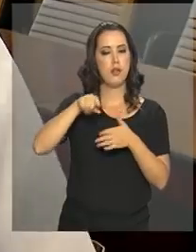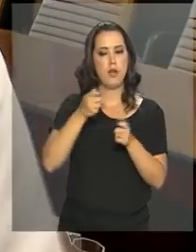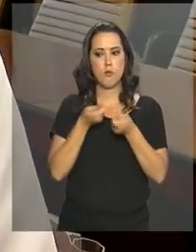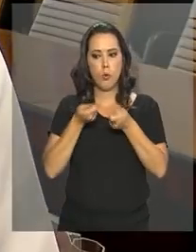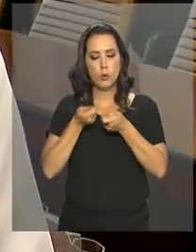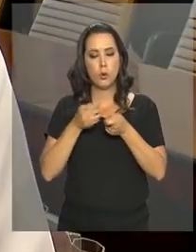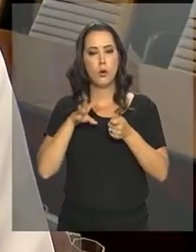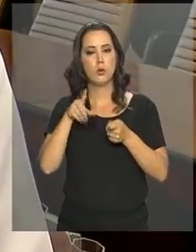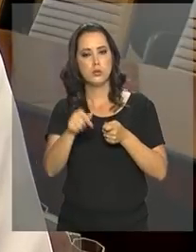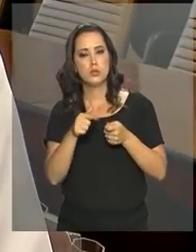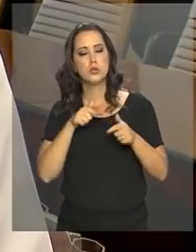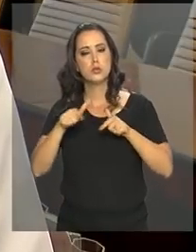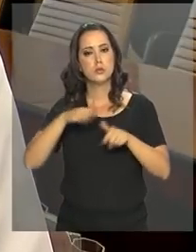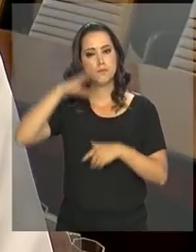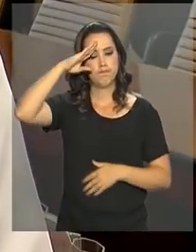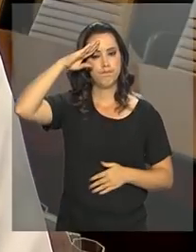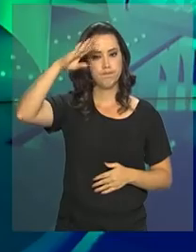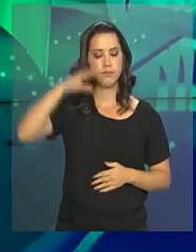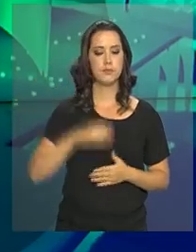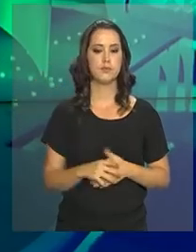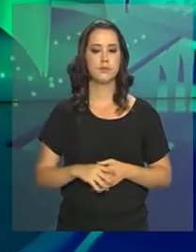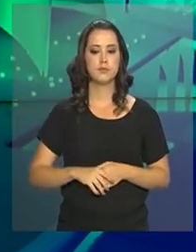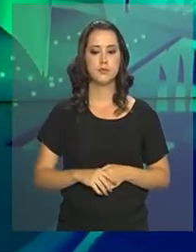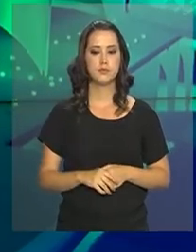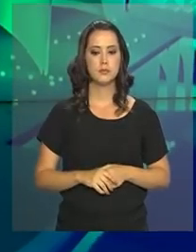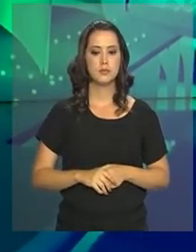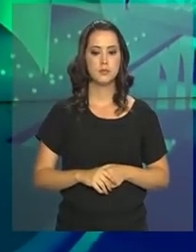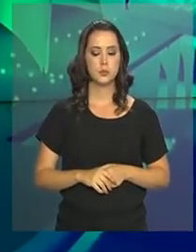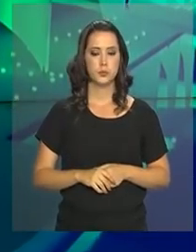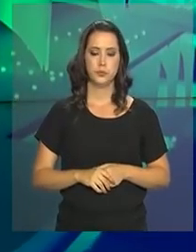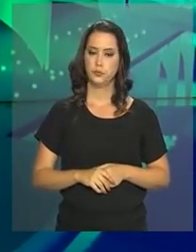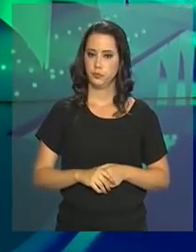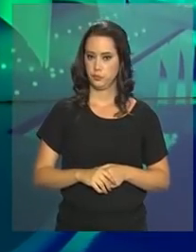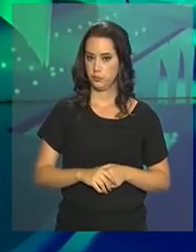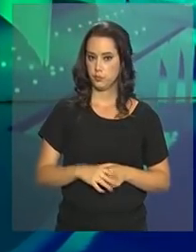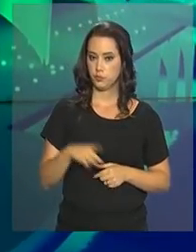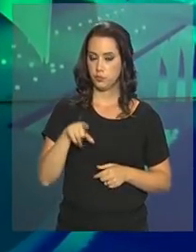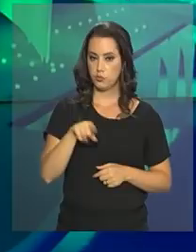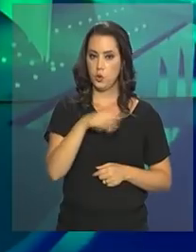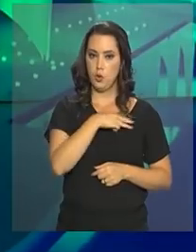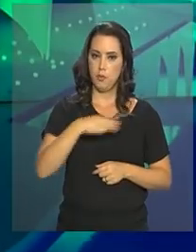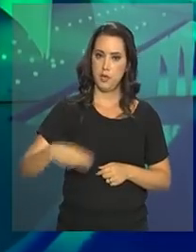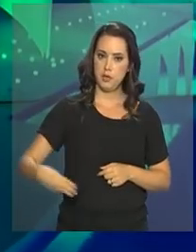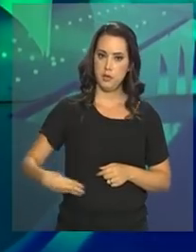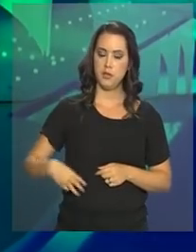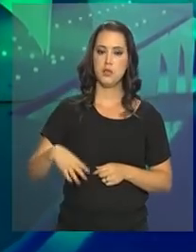toda a atuação das Forças Armadas. O ministro da Segurança Pública, Raul